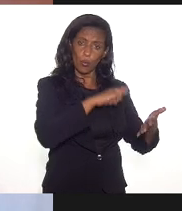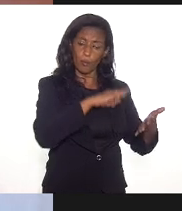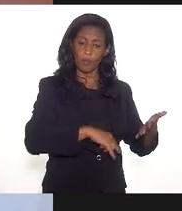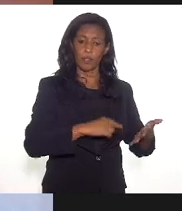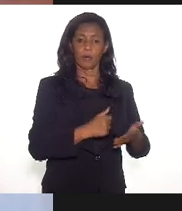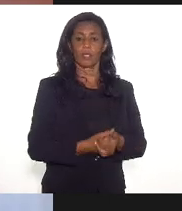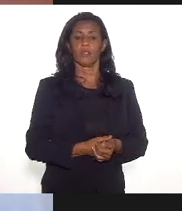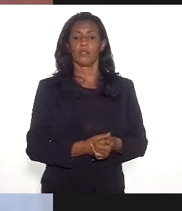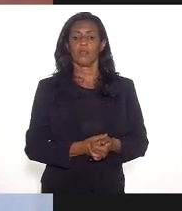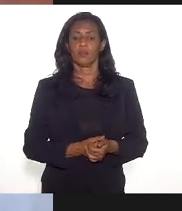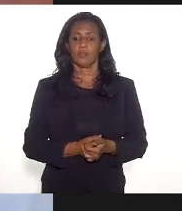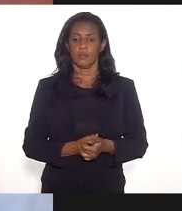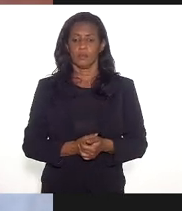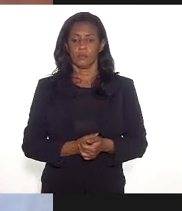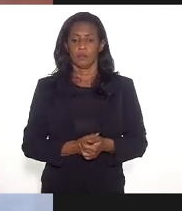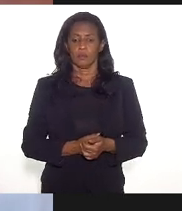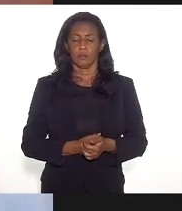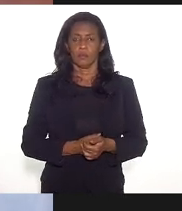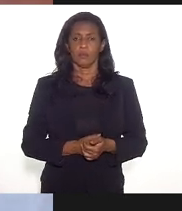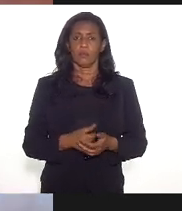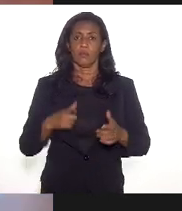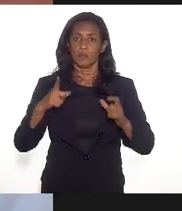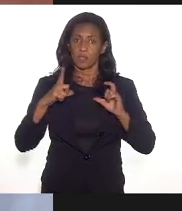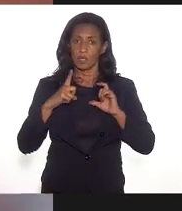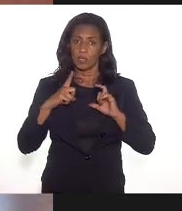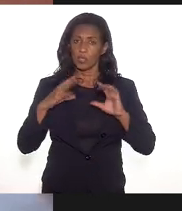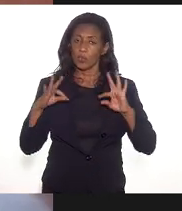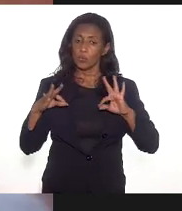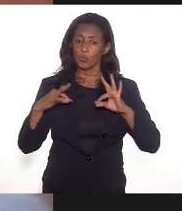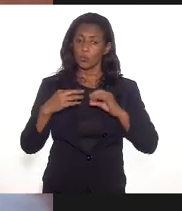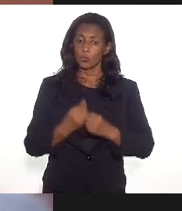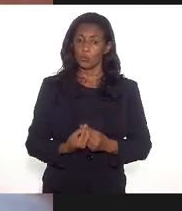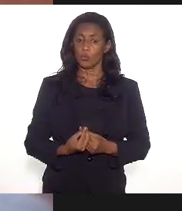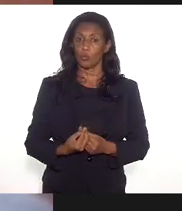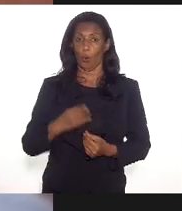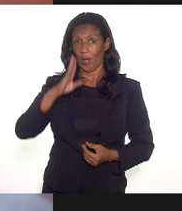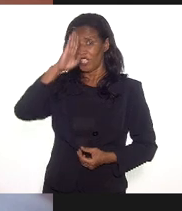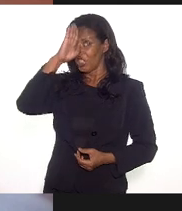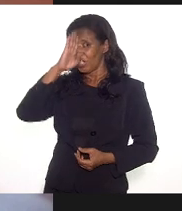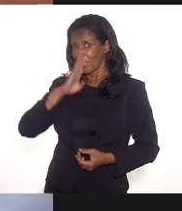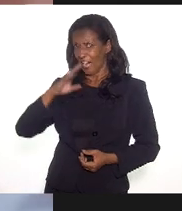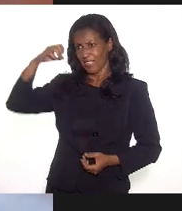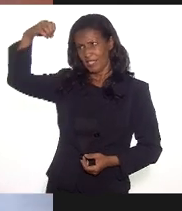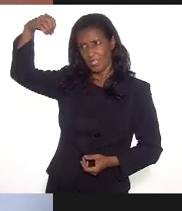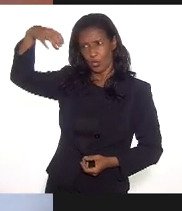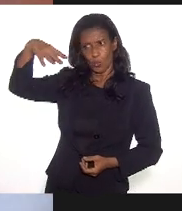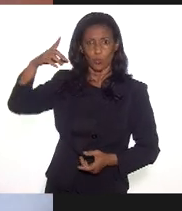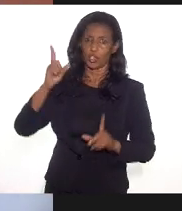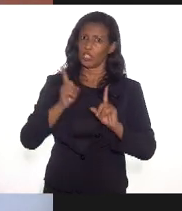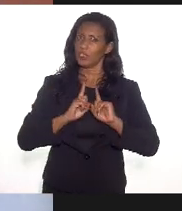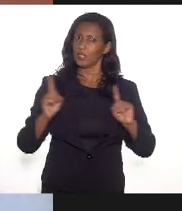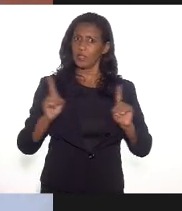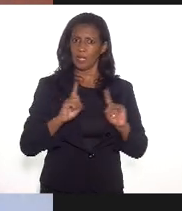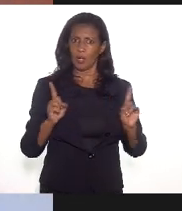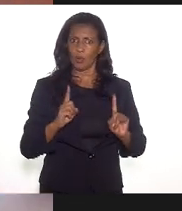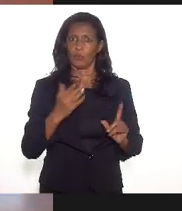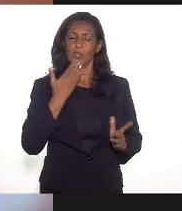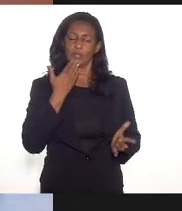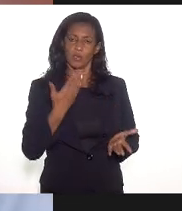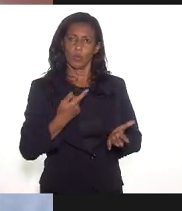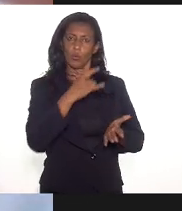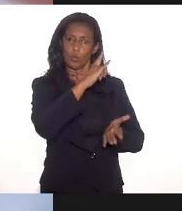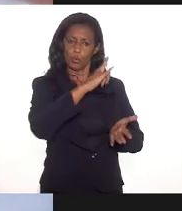pastores, para que eles providenciem, porque de graça a Light não vai dar nada, tem que entrar com requerimento.